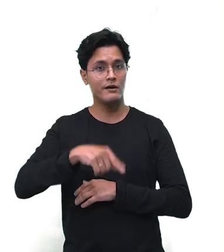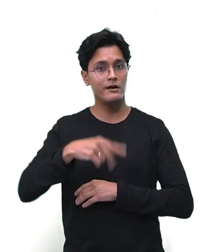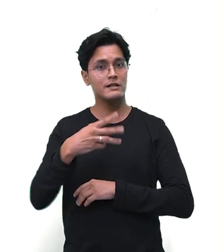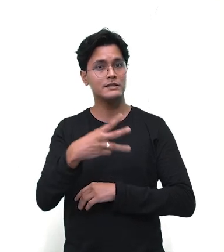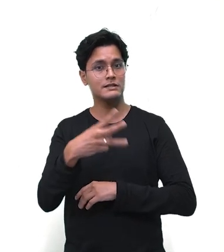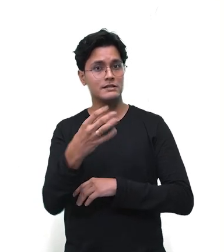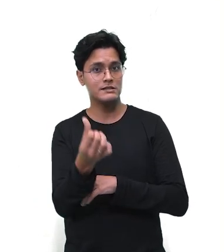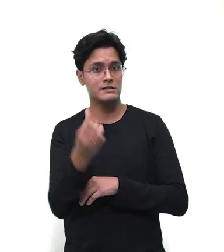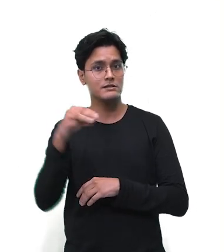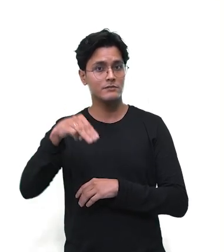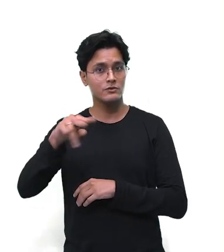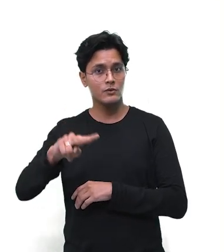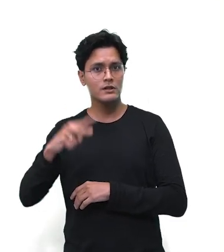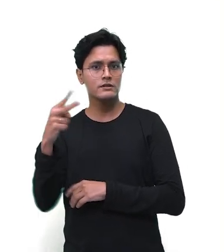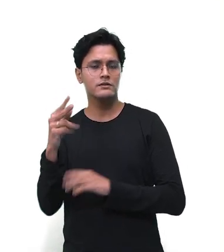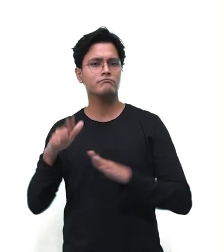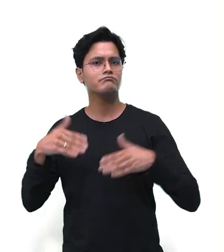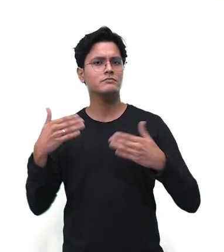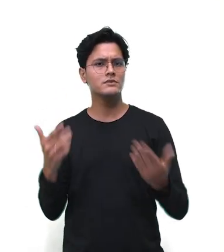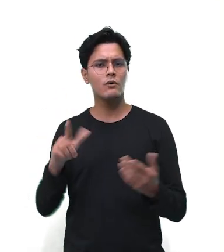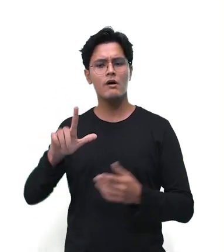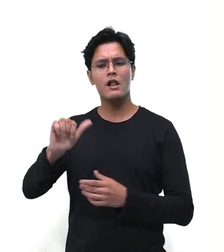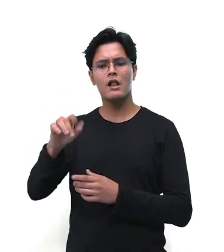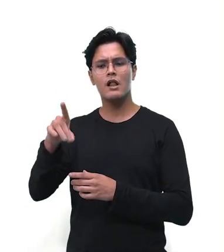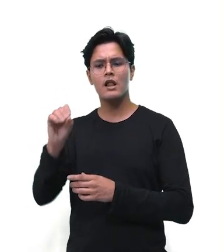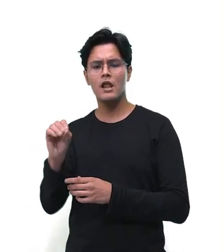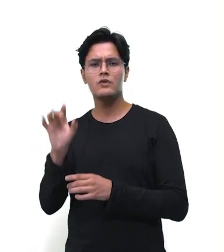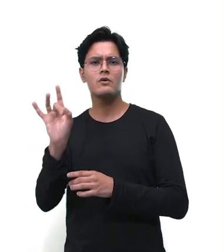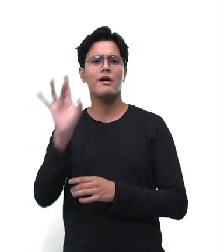quadrados. Quanto vale cada lado